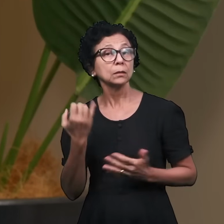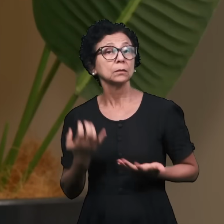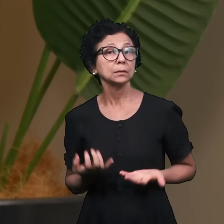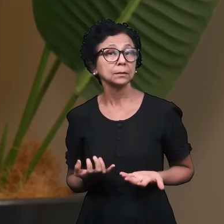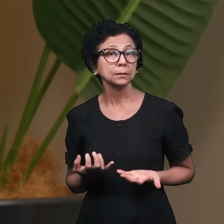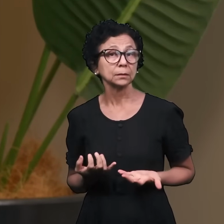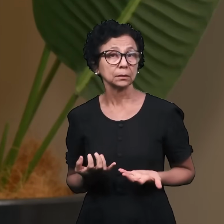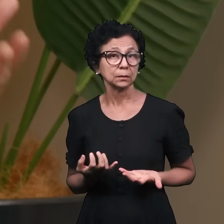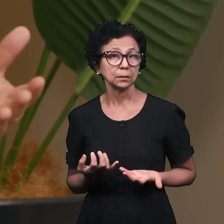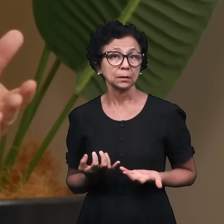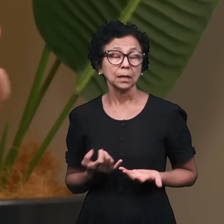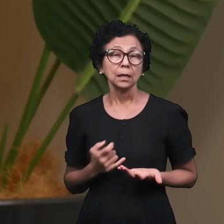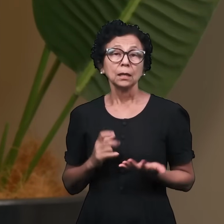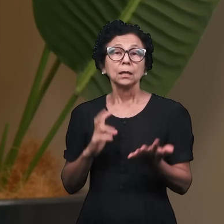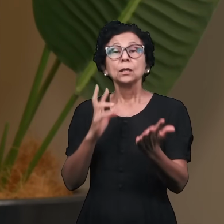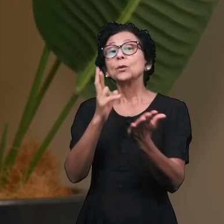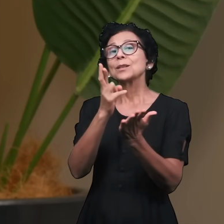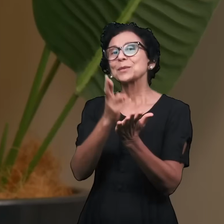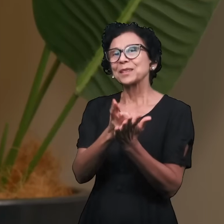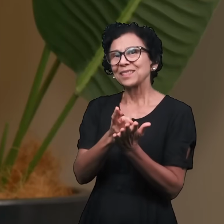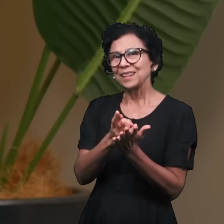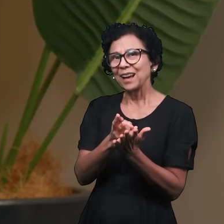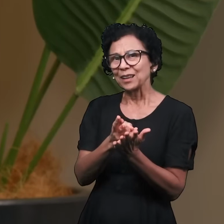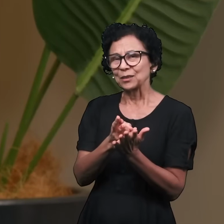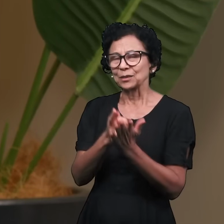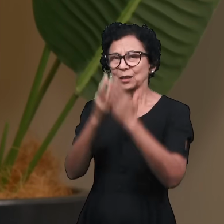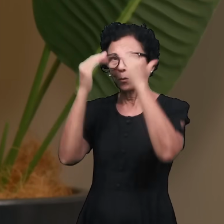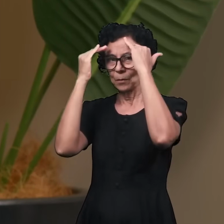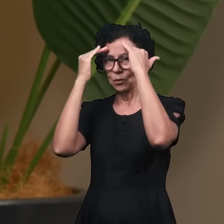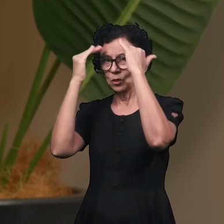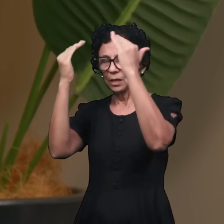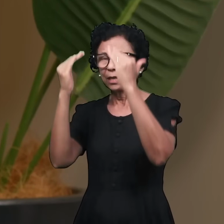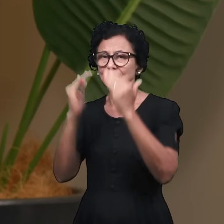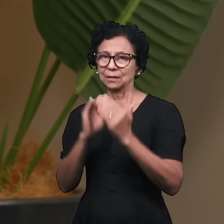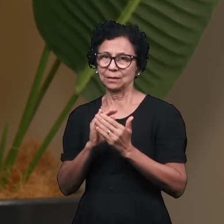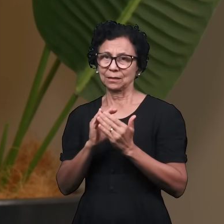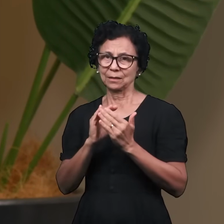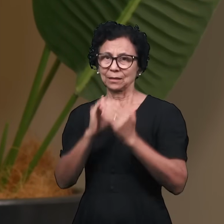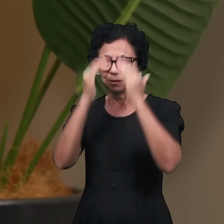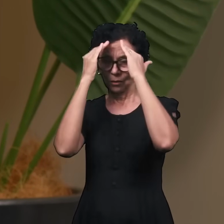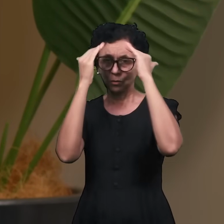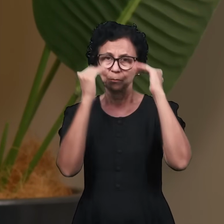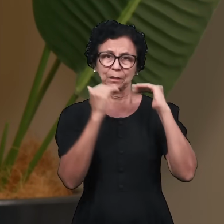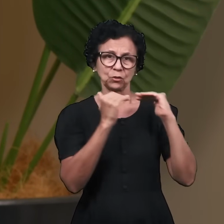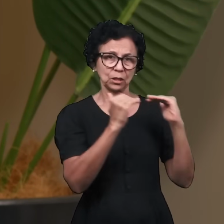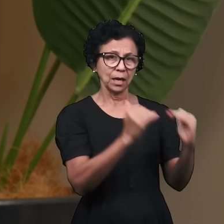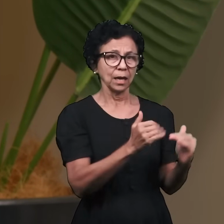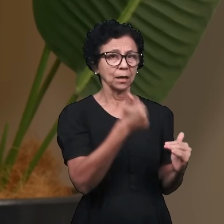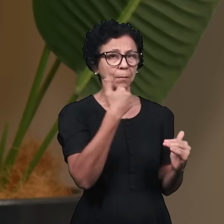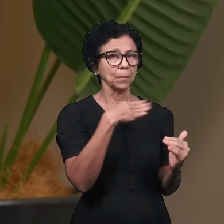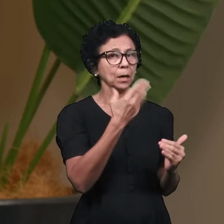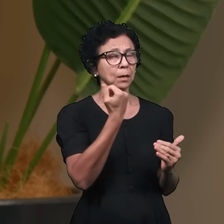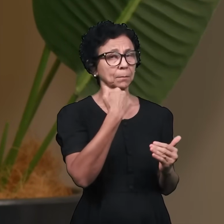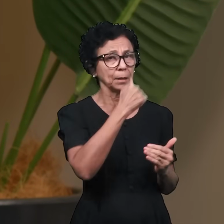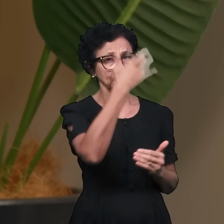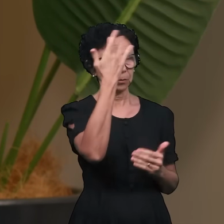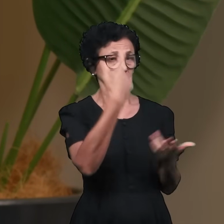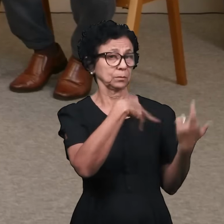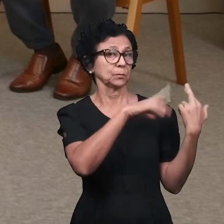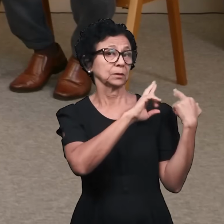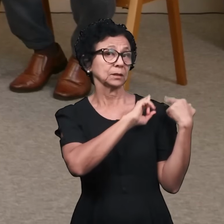também os desdobramentos da obediência e também da desobediência aos pais, aos